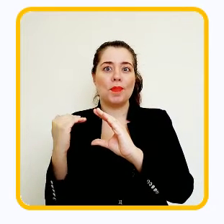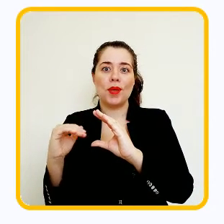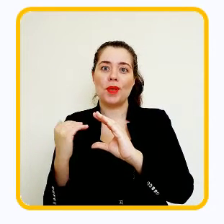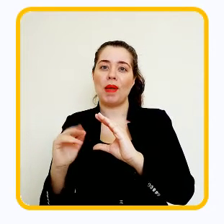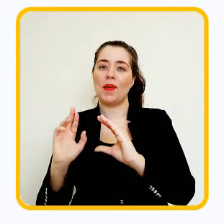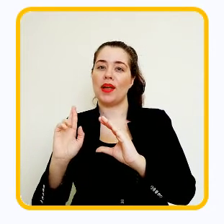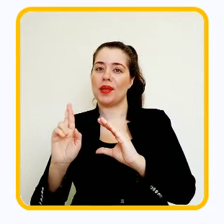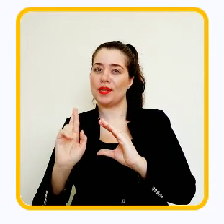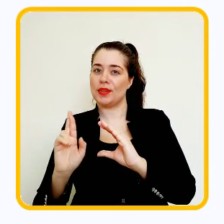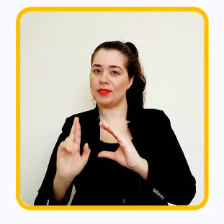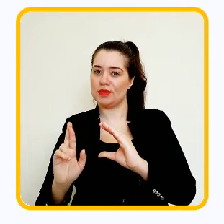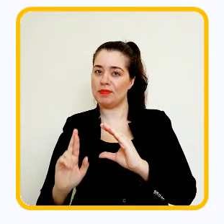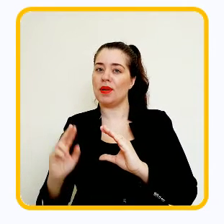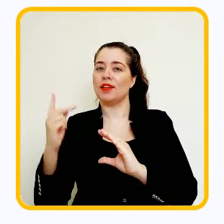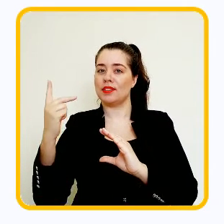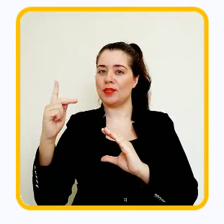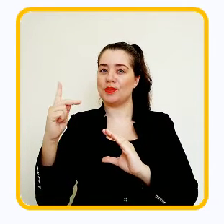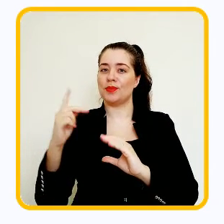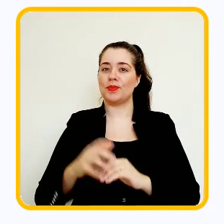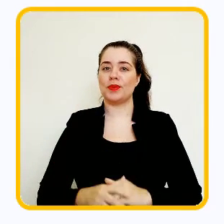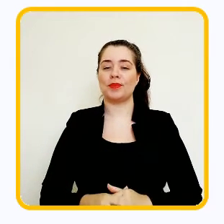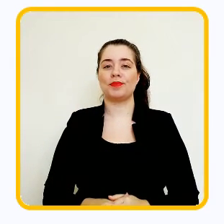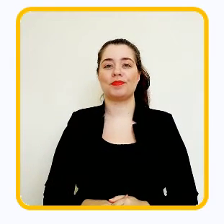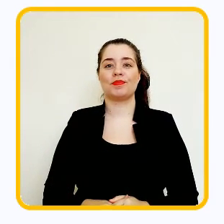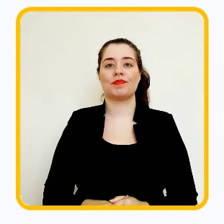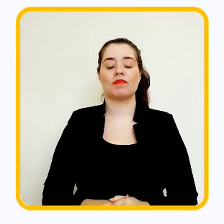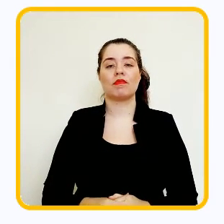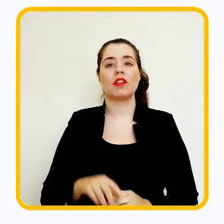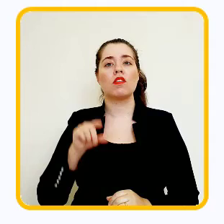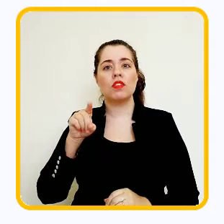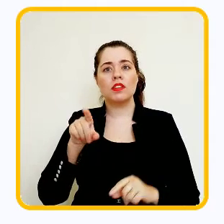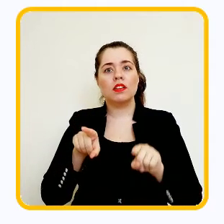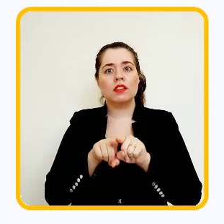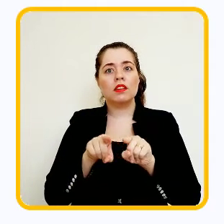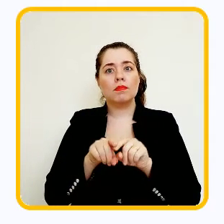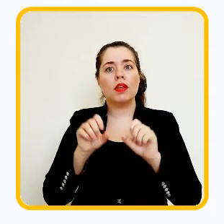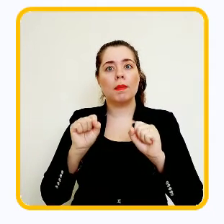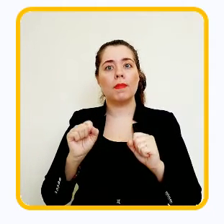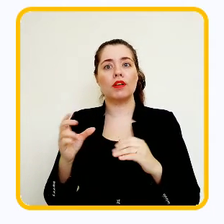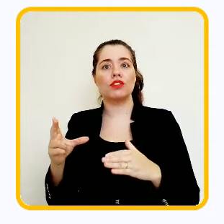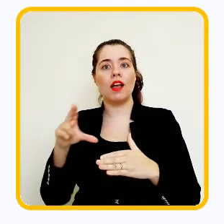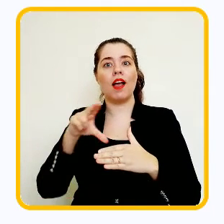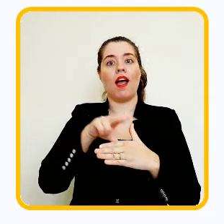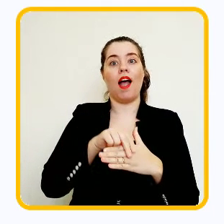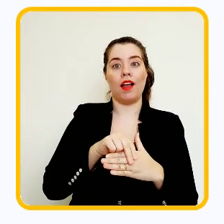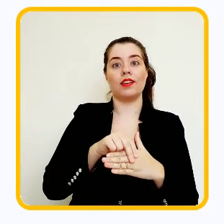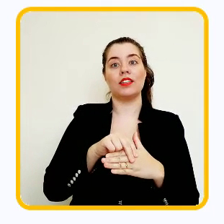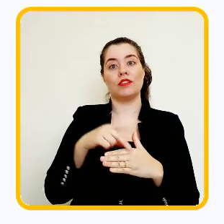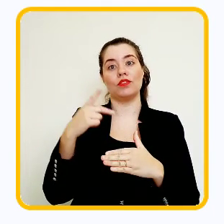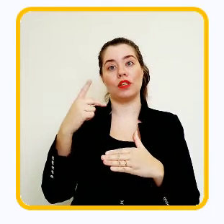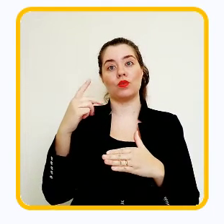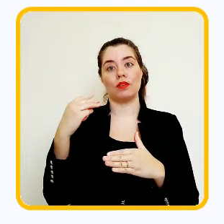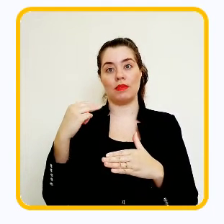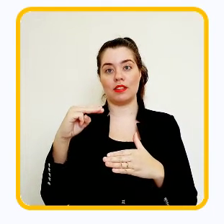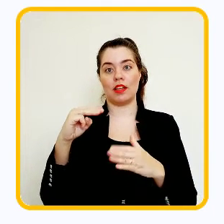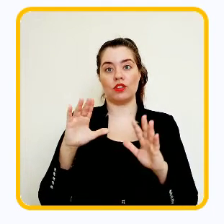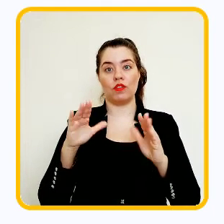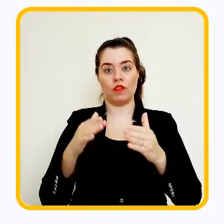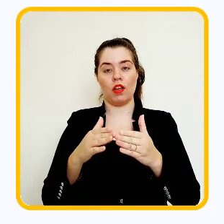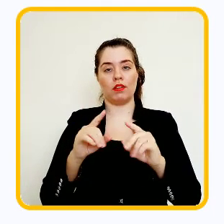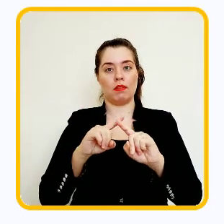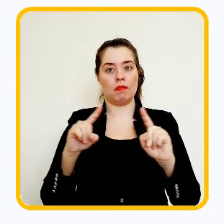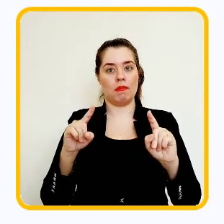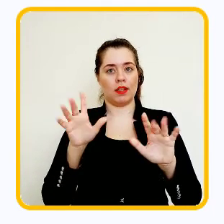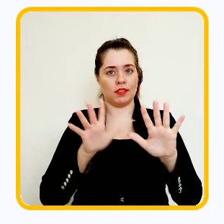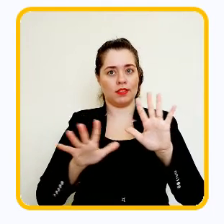respostas dadas a sua postagem você também pode anexar arquivos a sua mensagem no fórum mas Fique atento ao